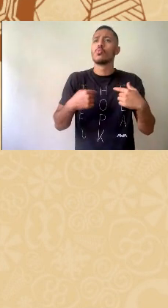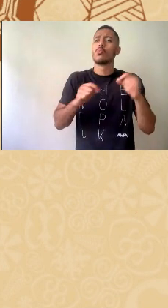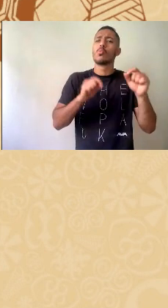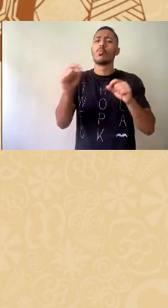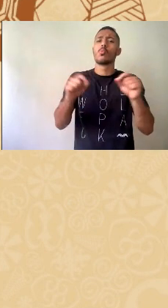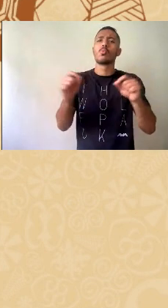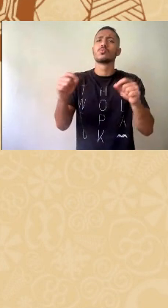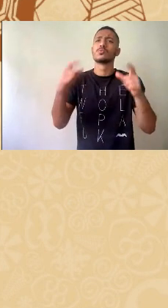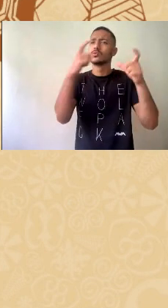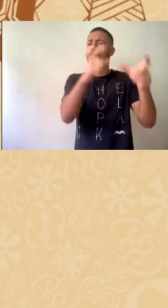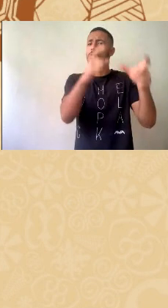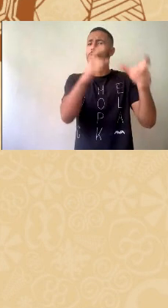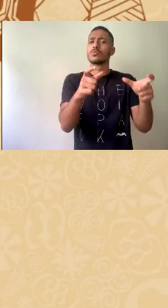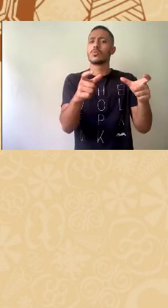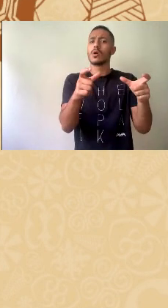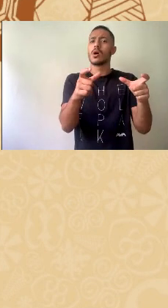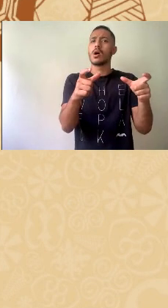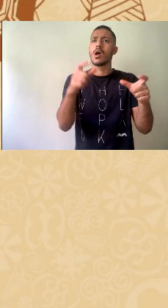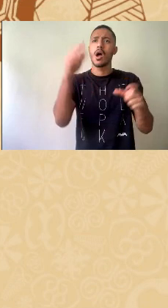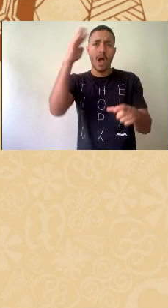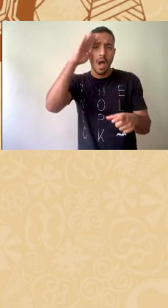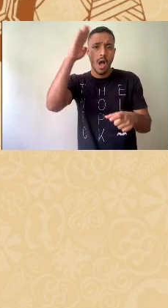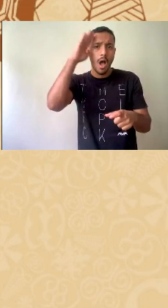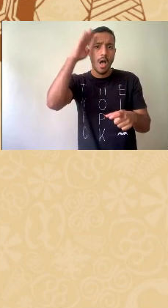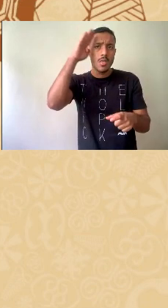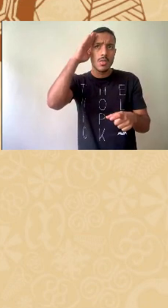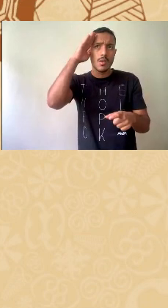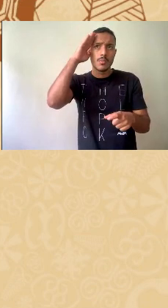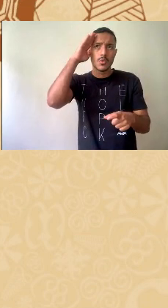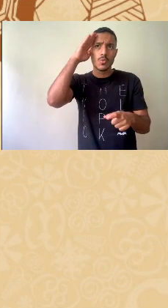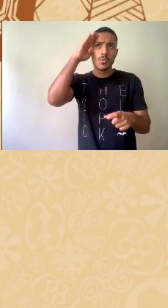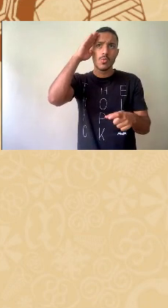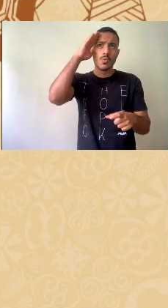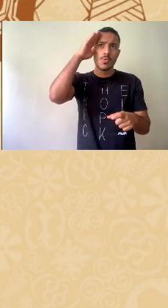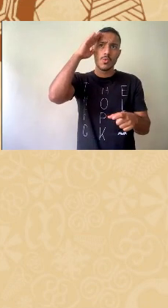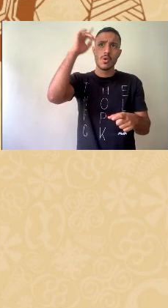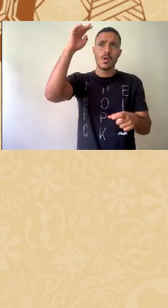acadêmico, o nosso lugar de suposto conhecimento,